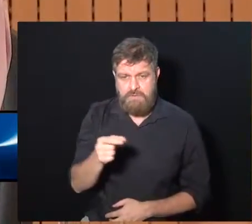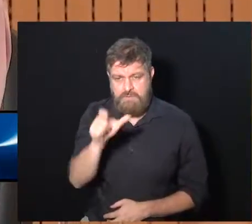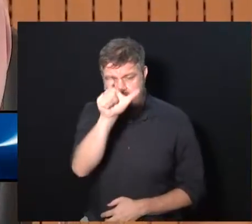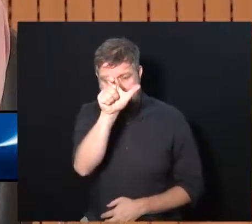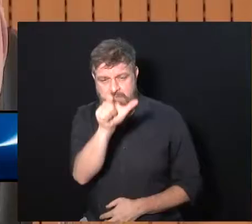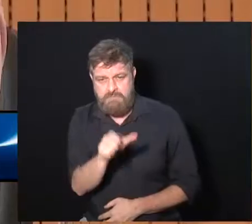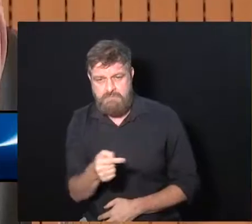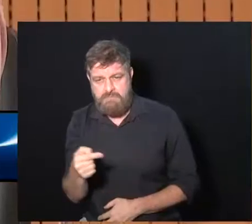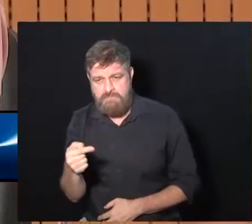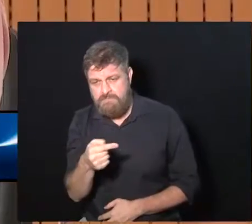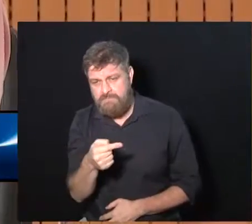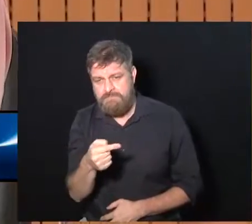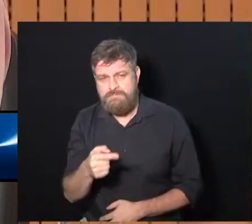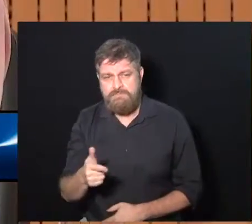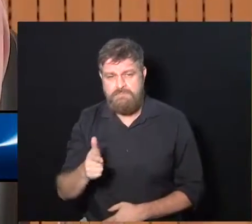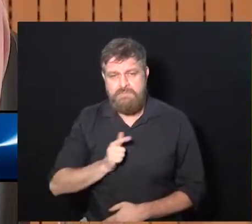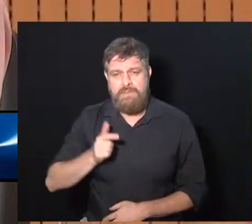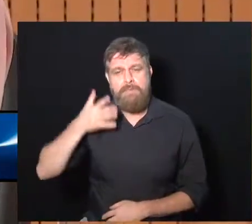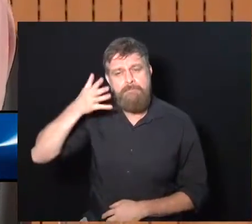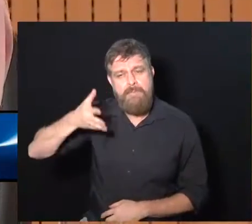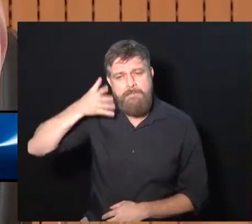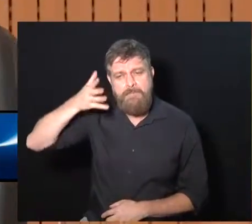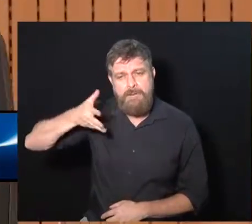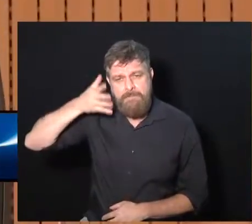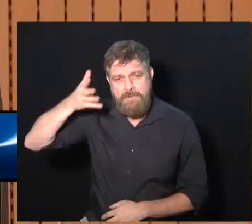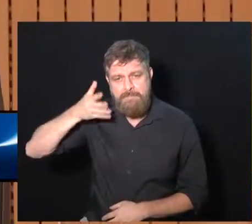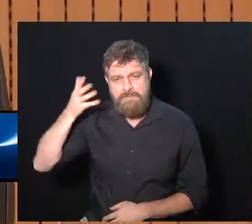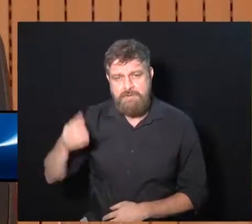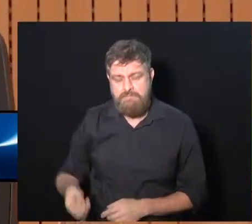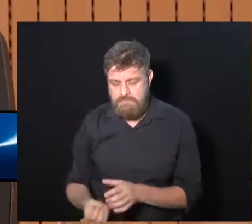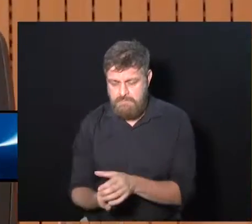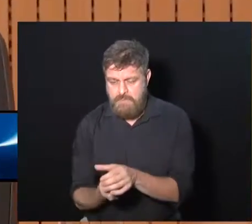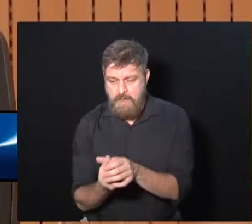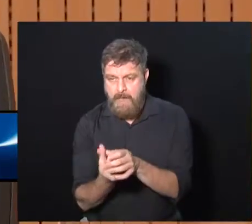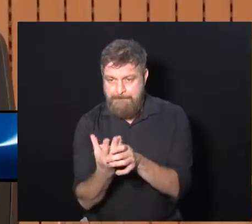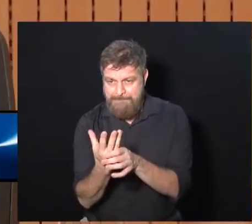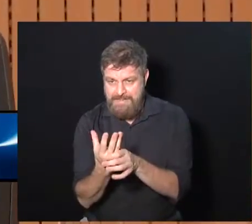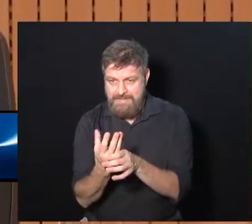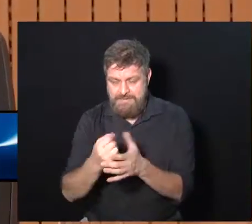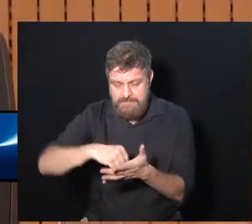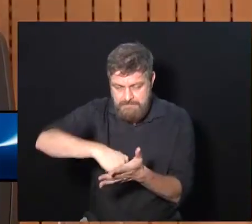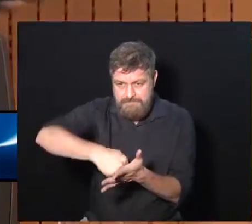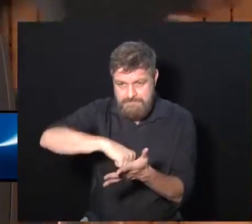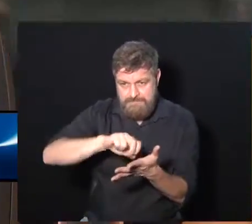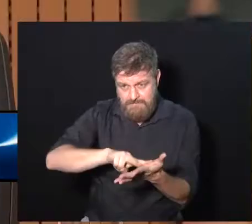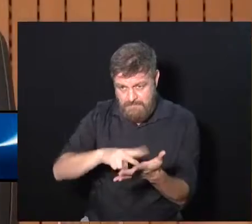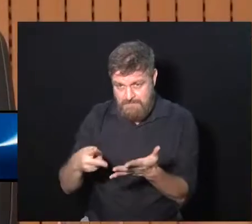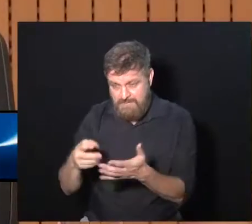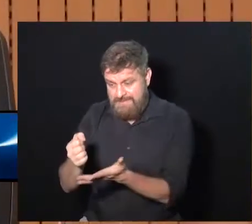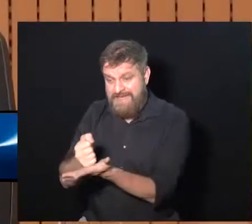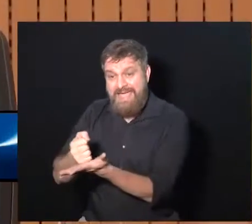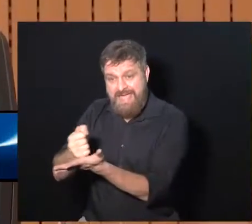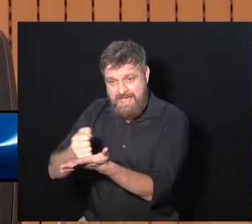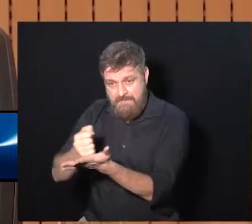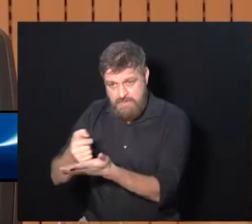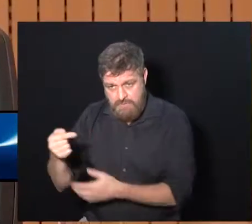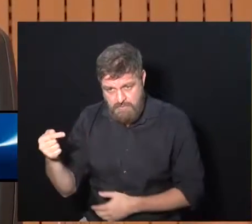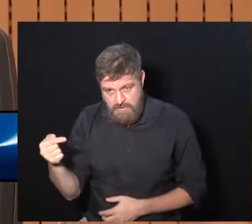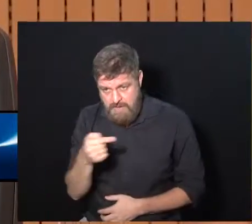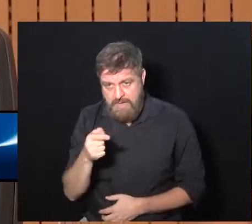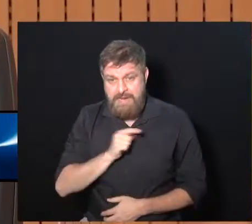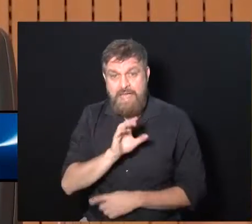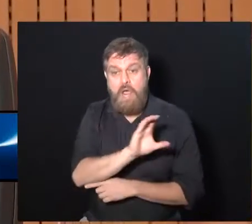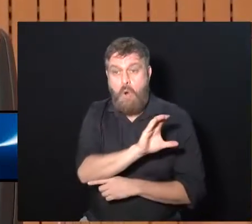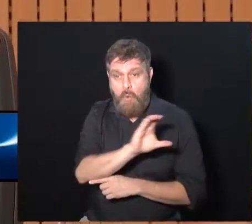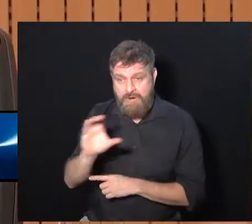meu lado, justamente para falar sobre medicamentos fitoterápicos, a doutora Tanaka, que é farmacêutica e